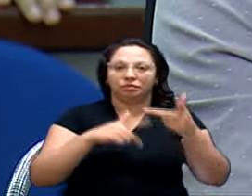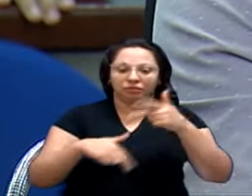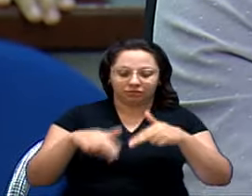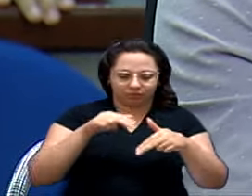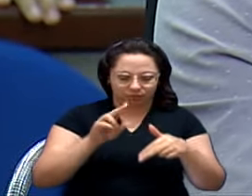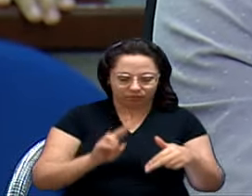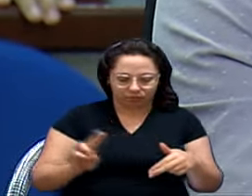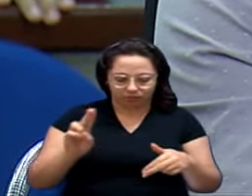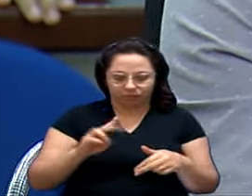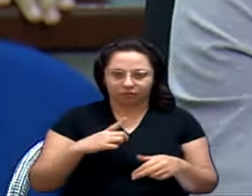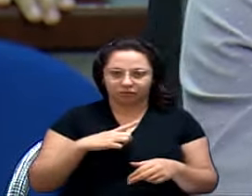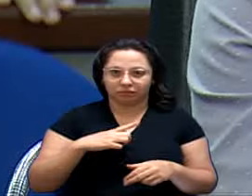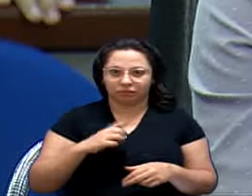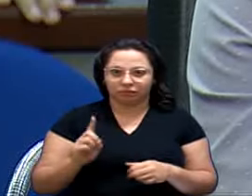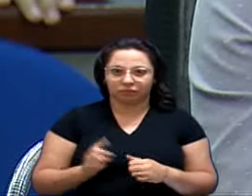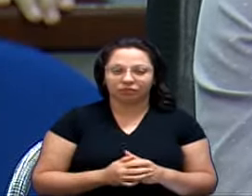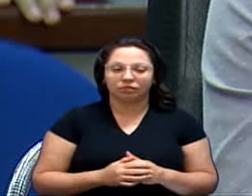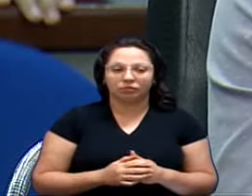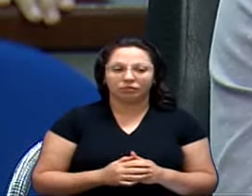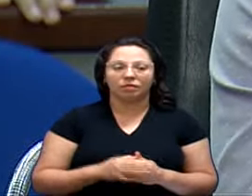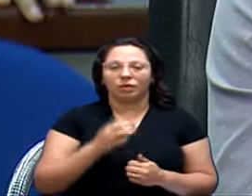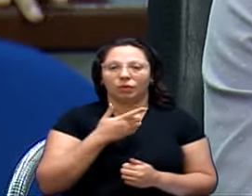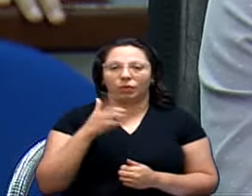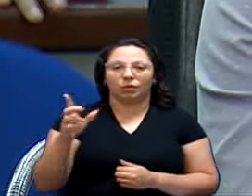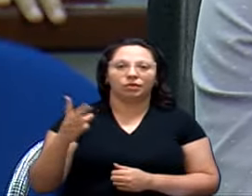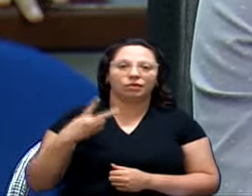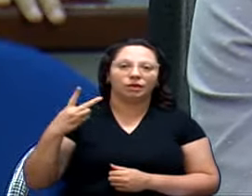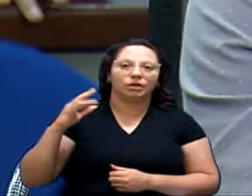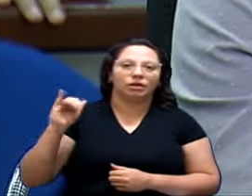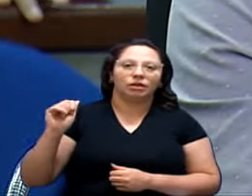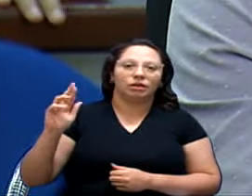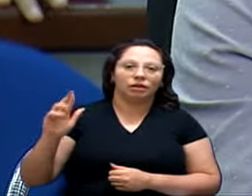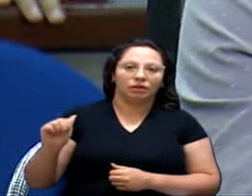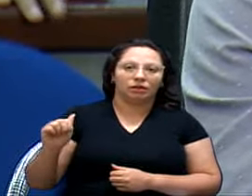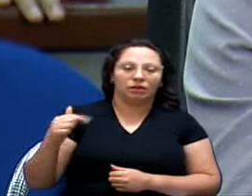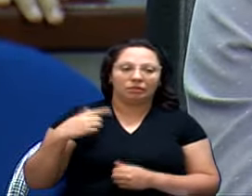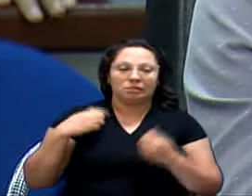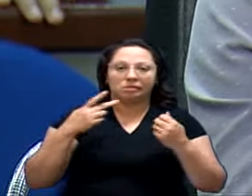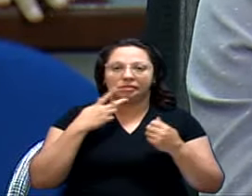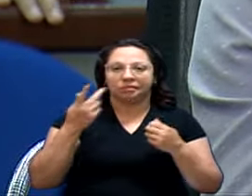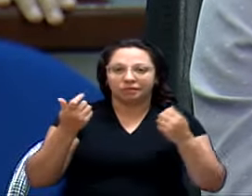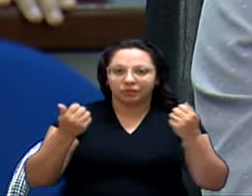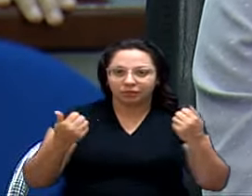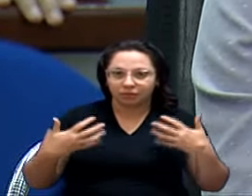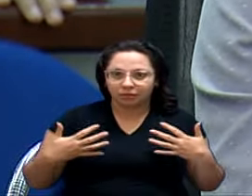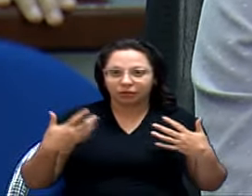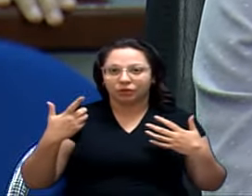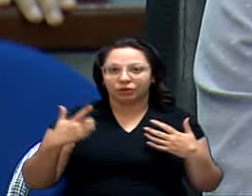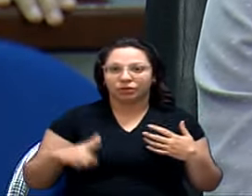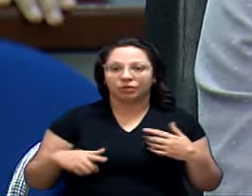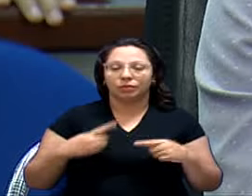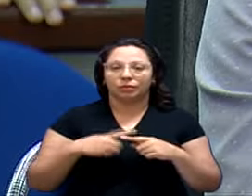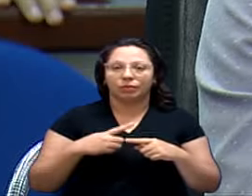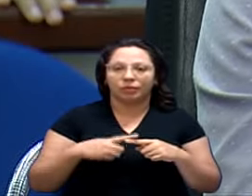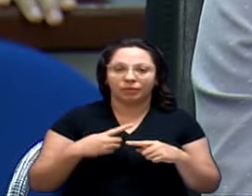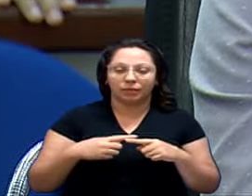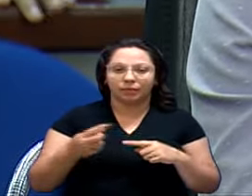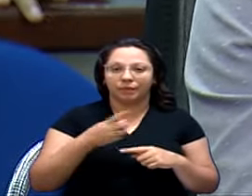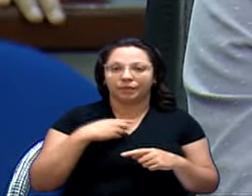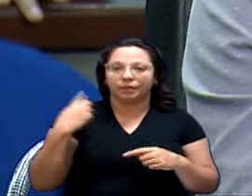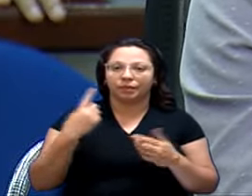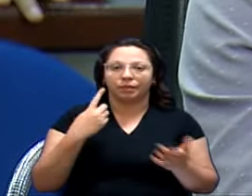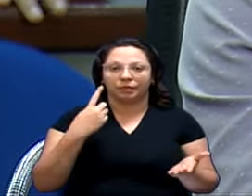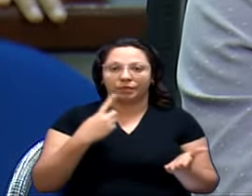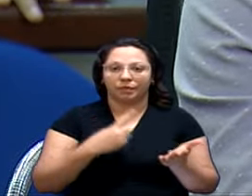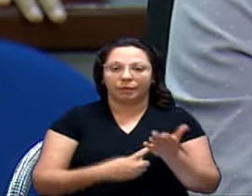o outro ponto queria saber também a a vereadora Iara colocou inclusive não quero puxar aqui o assunto porque a gente marcou uma audiência pública referente à